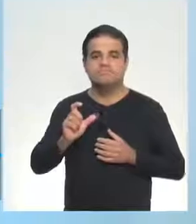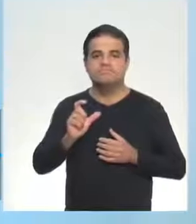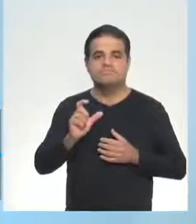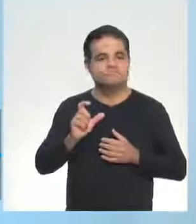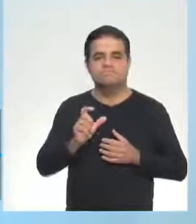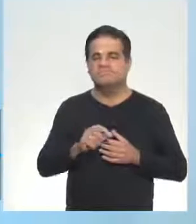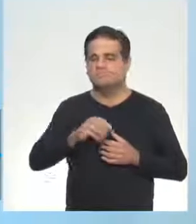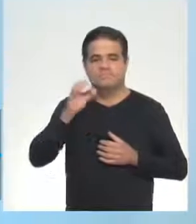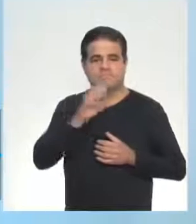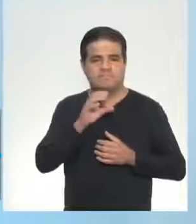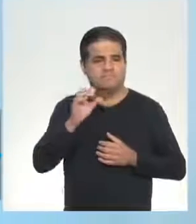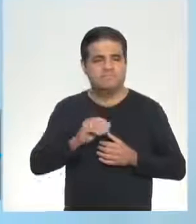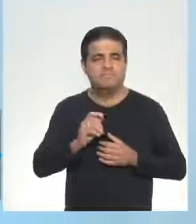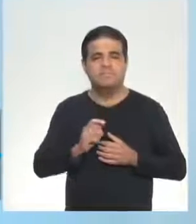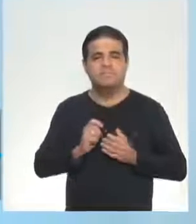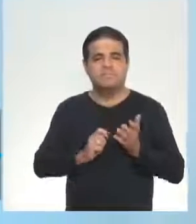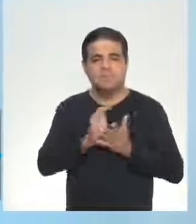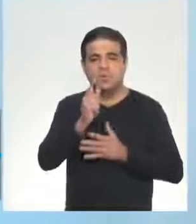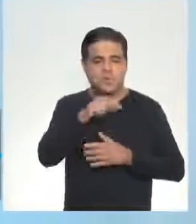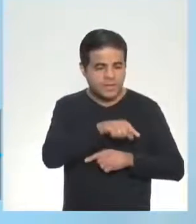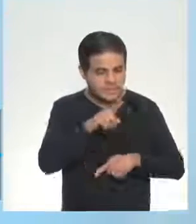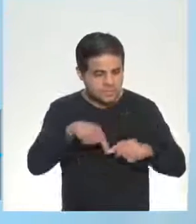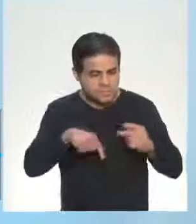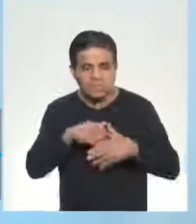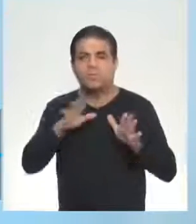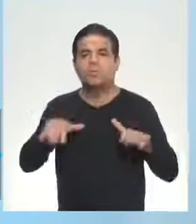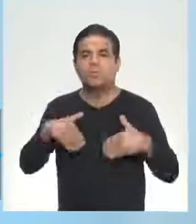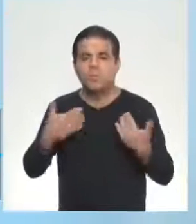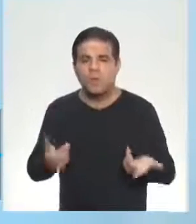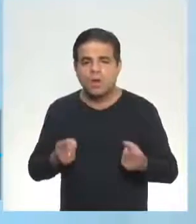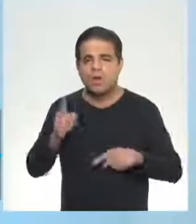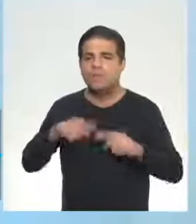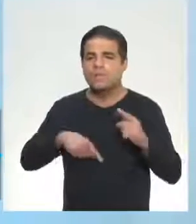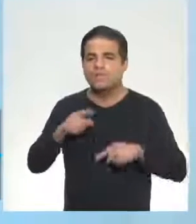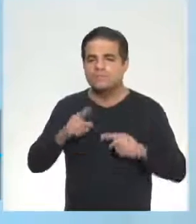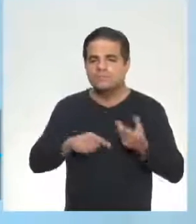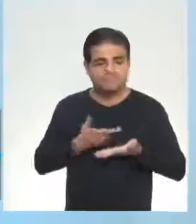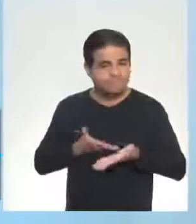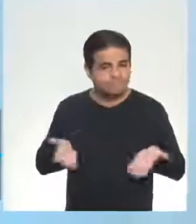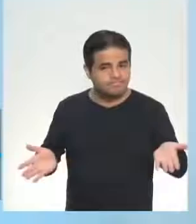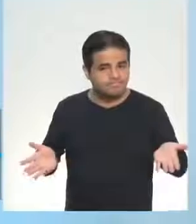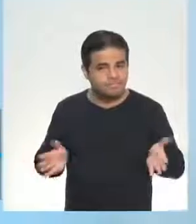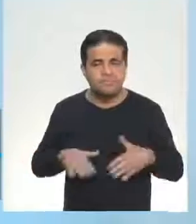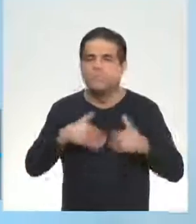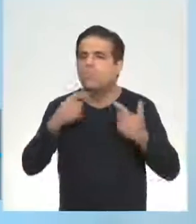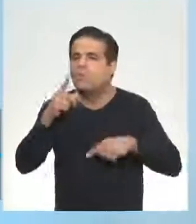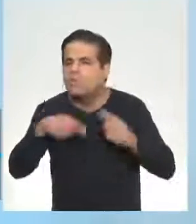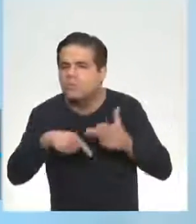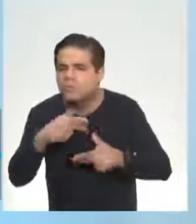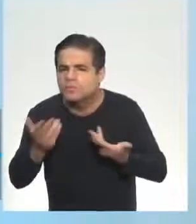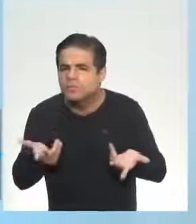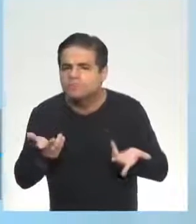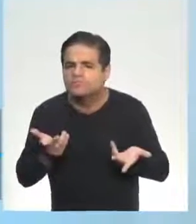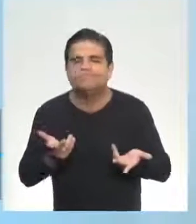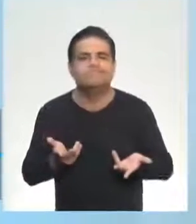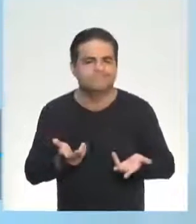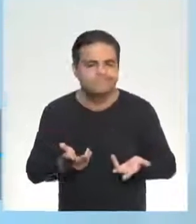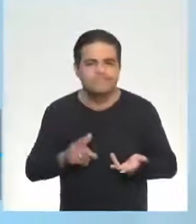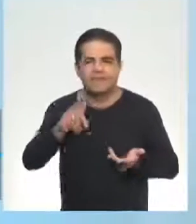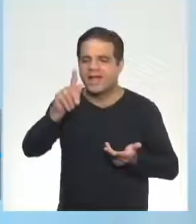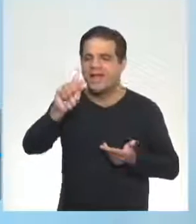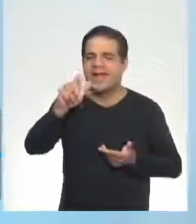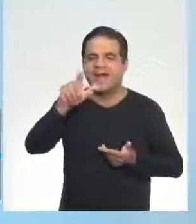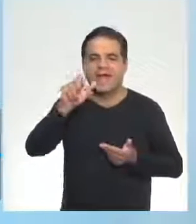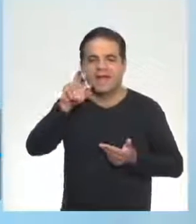tá bom? Compra desse produto, qual produto? Né? Desse produto, mas qual? Tá?